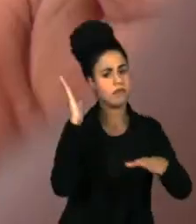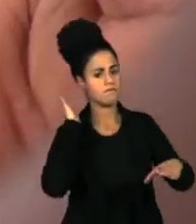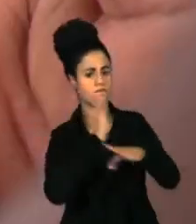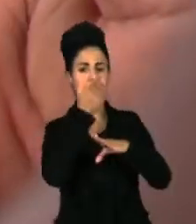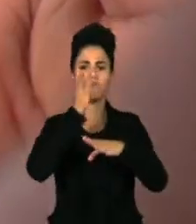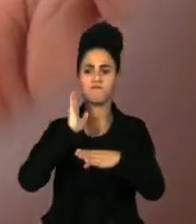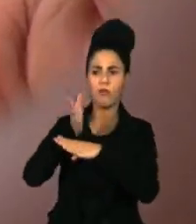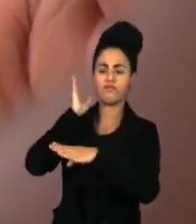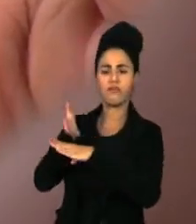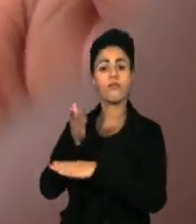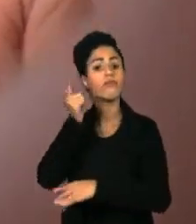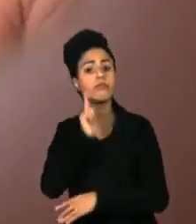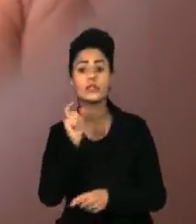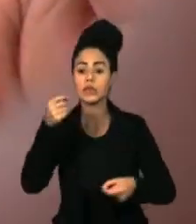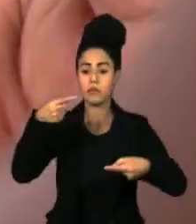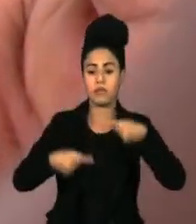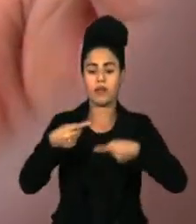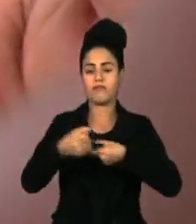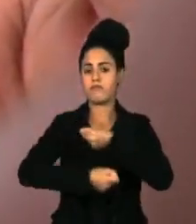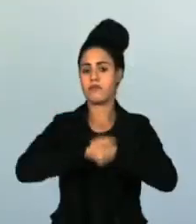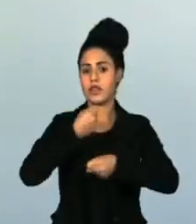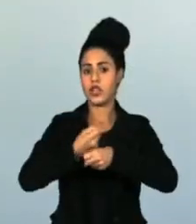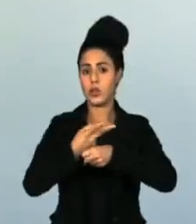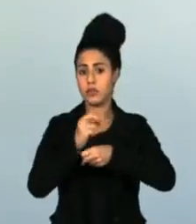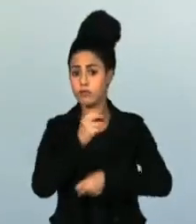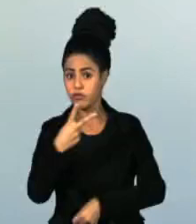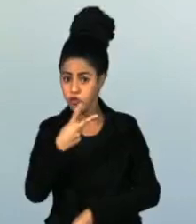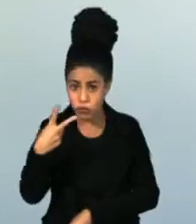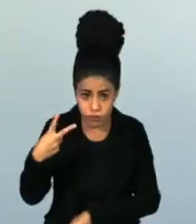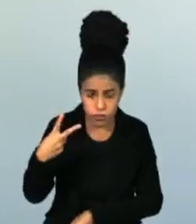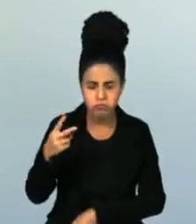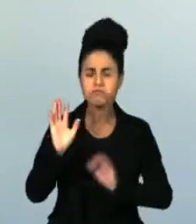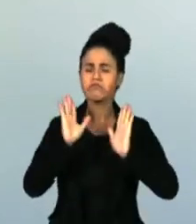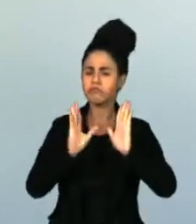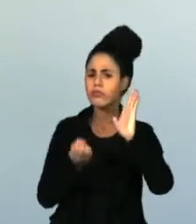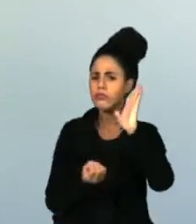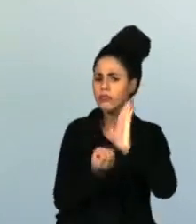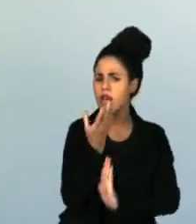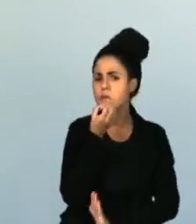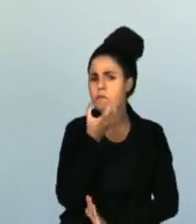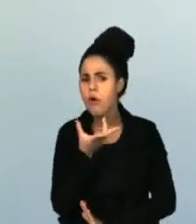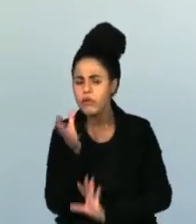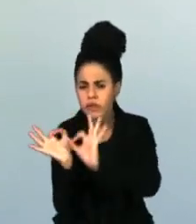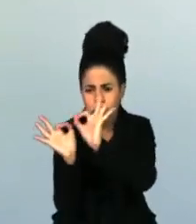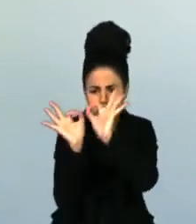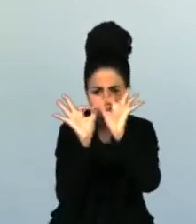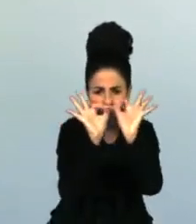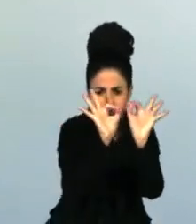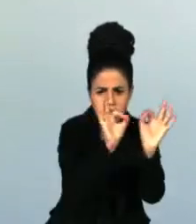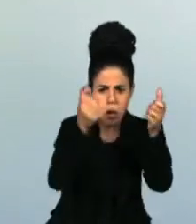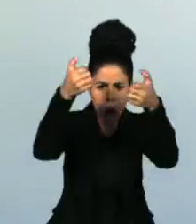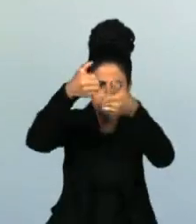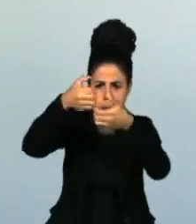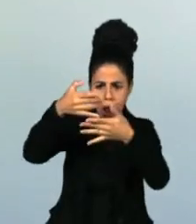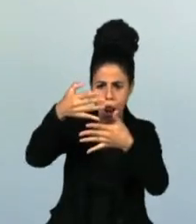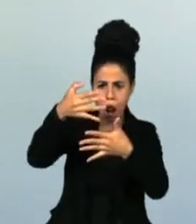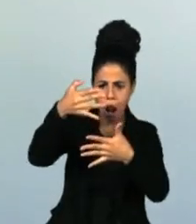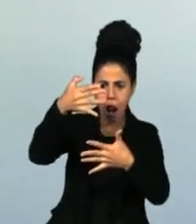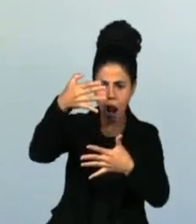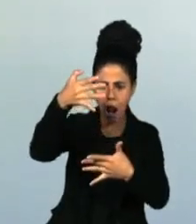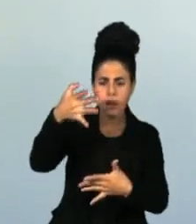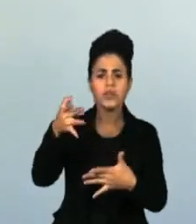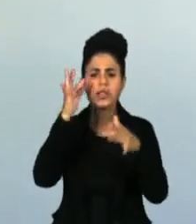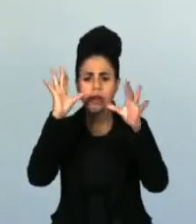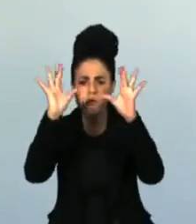falsas durante as eleições de 2022. Além de criar ferramentas de monitoramento, de checagem, que devem